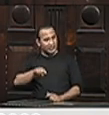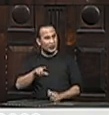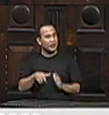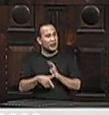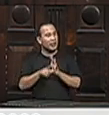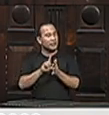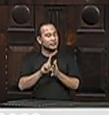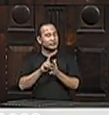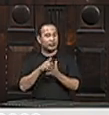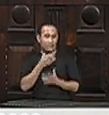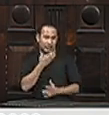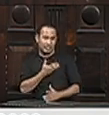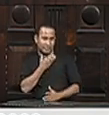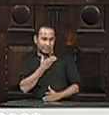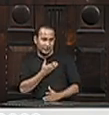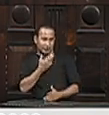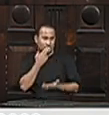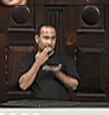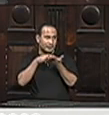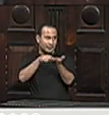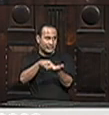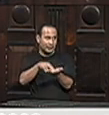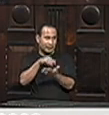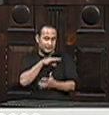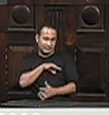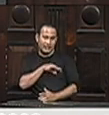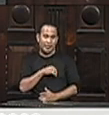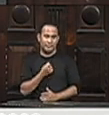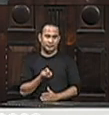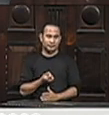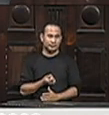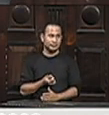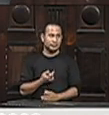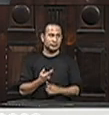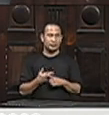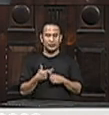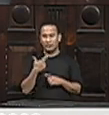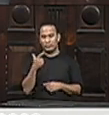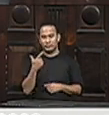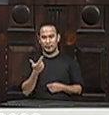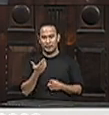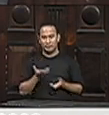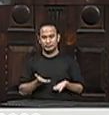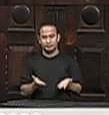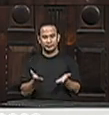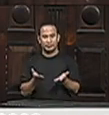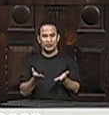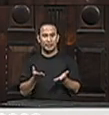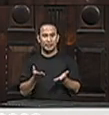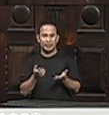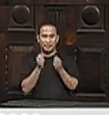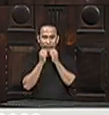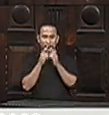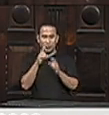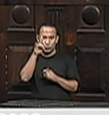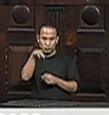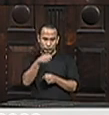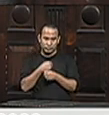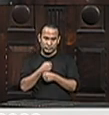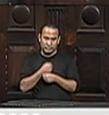2019. Eu quero já aqui aproveitar e comunicar aos pares que serei candidato a deputado federal.